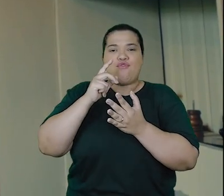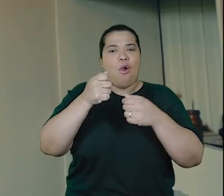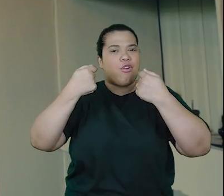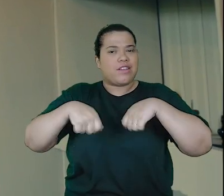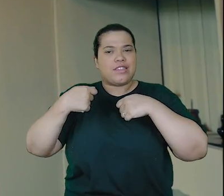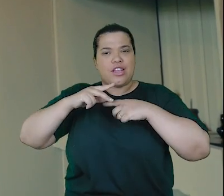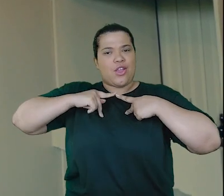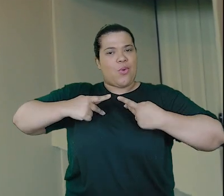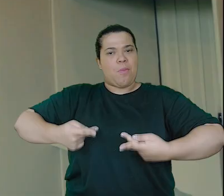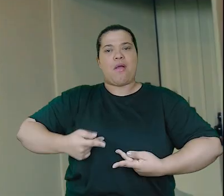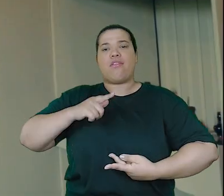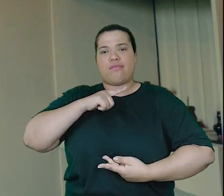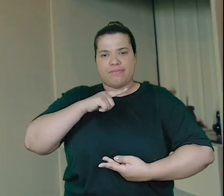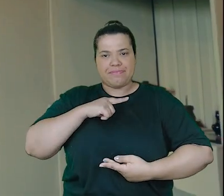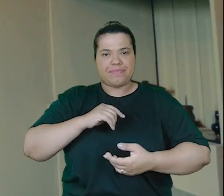para o ser humano.